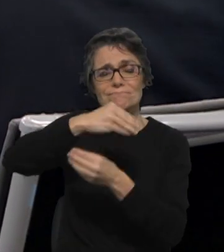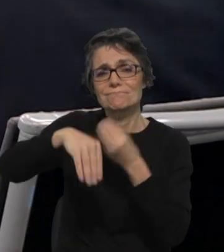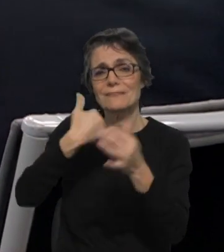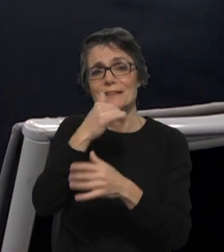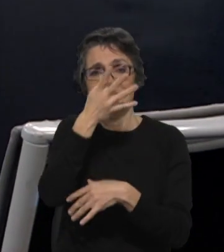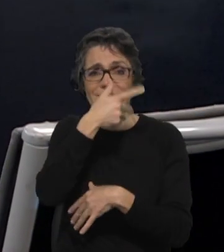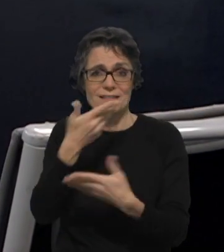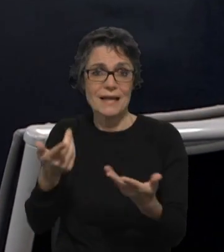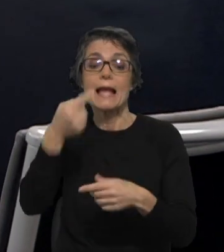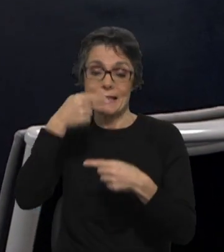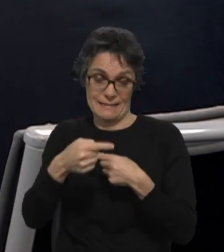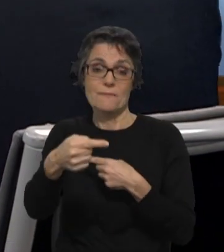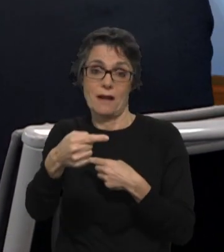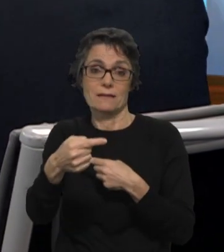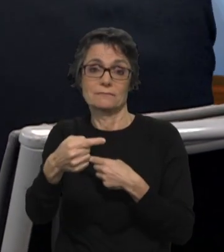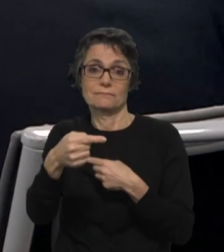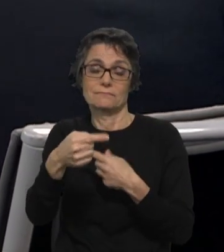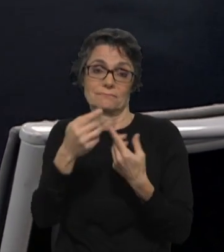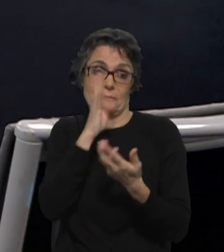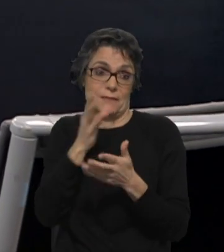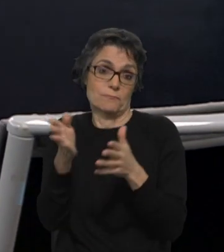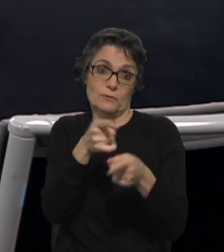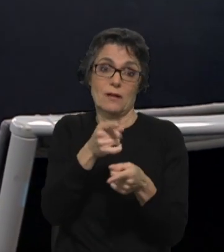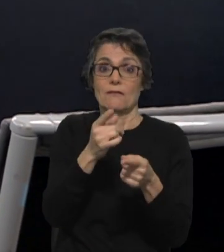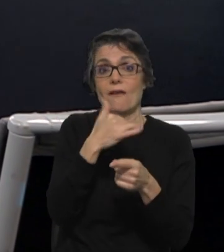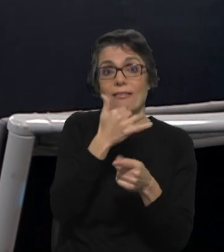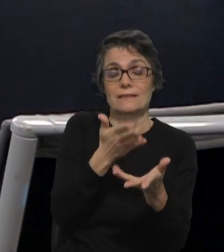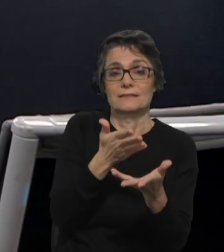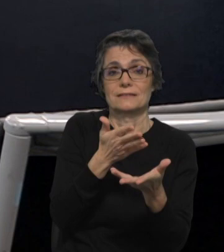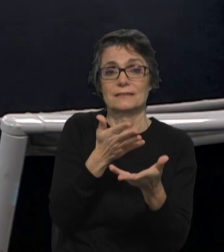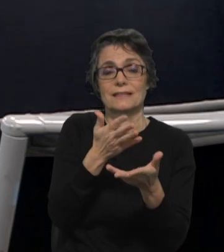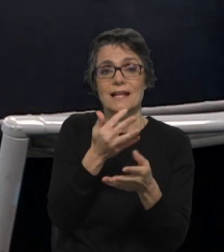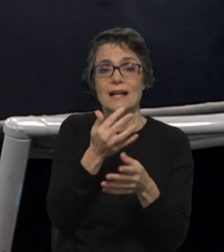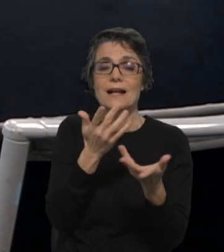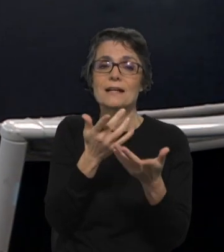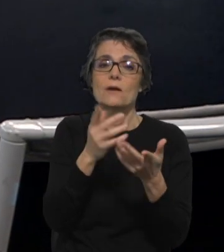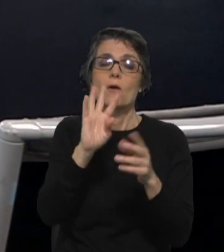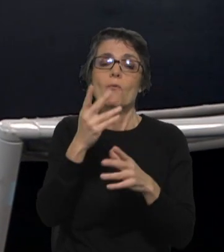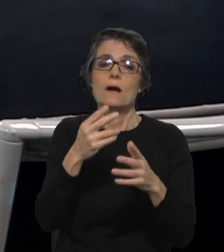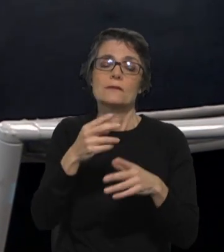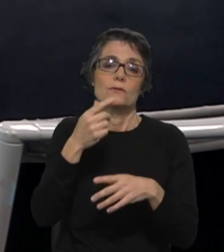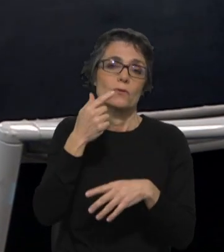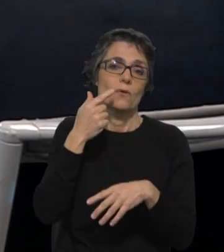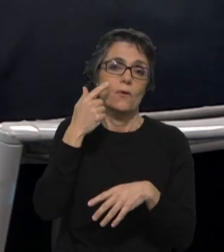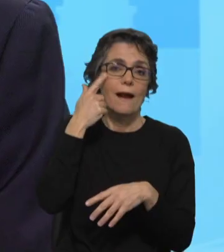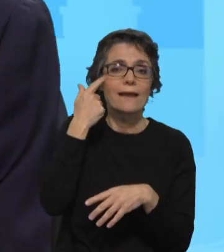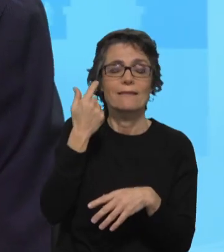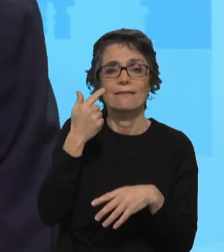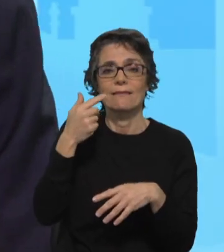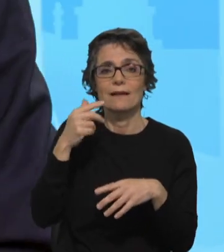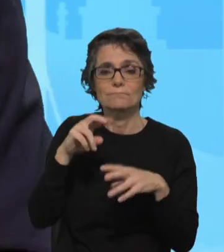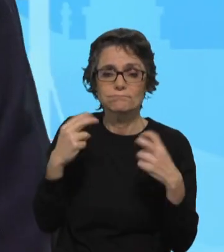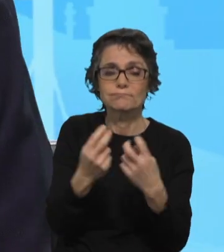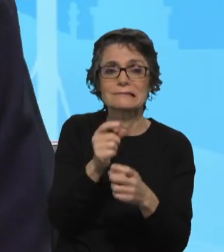semana, porque se existe uma alegria, por exemplo, própria da ceia da quinta-feira, também existe